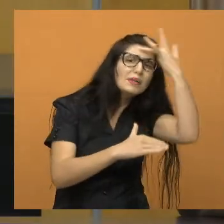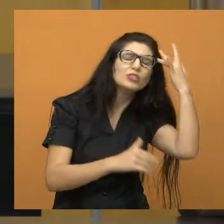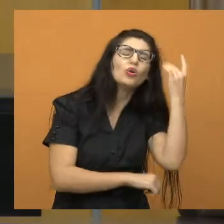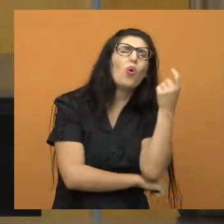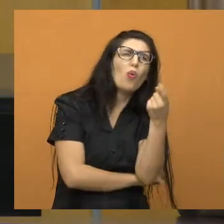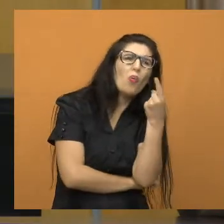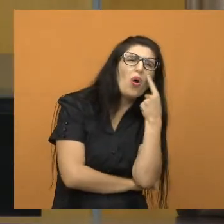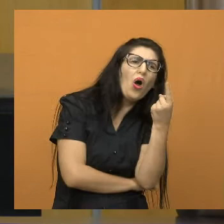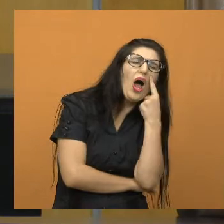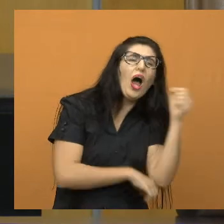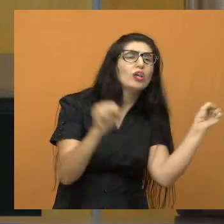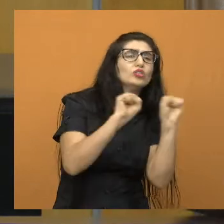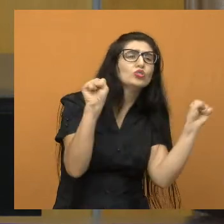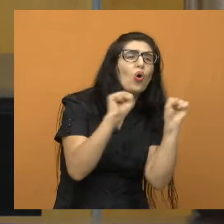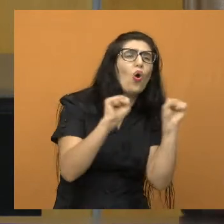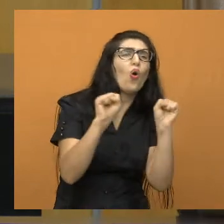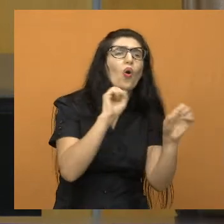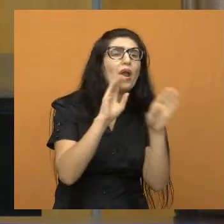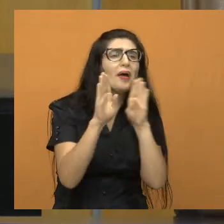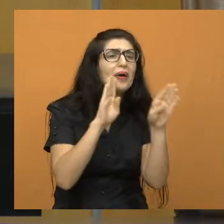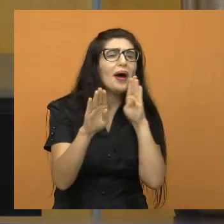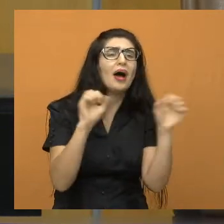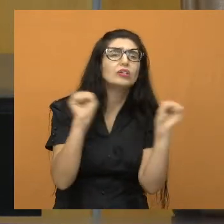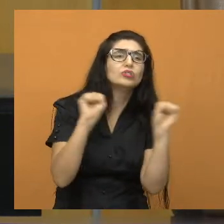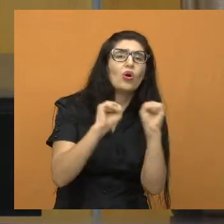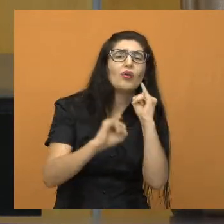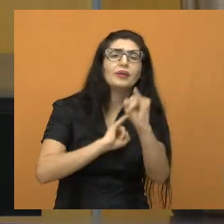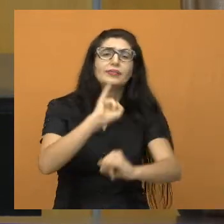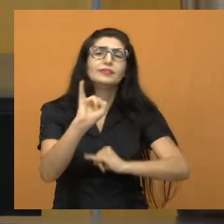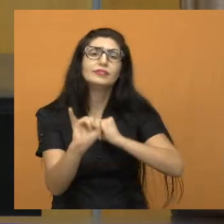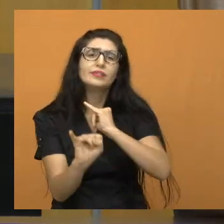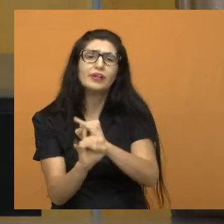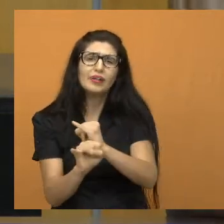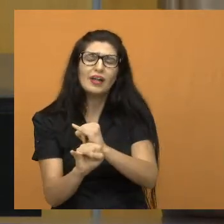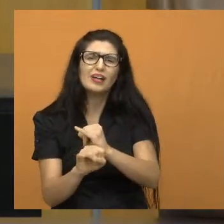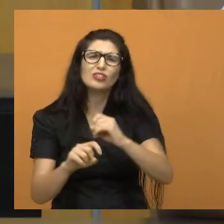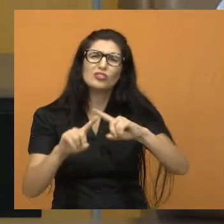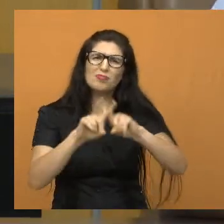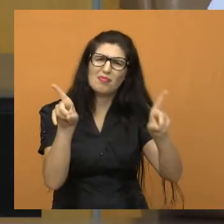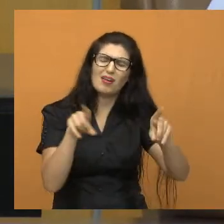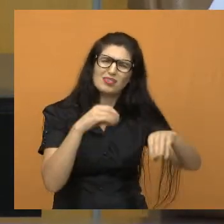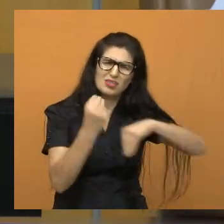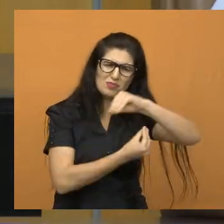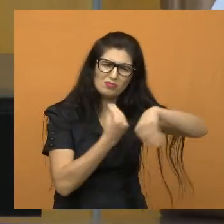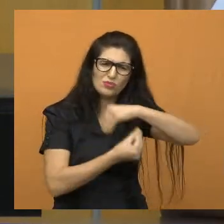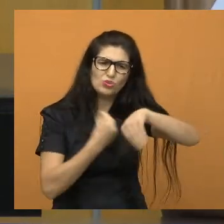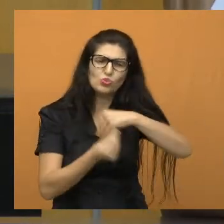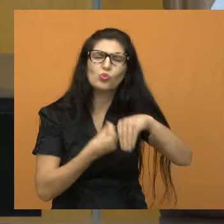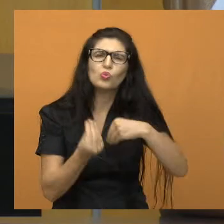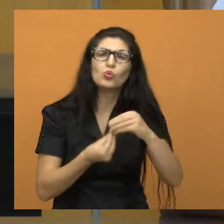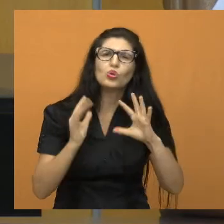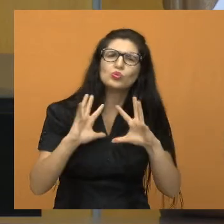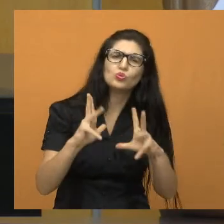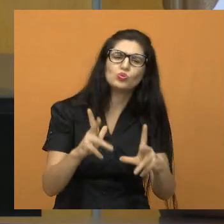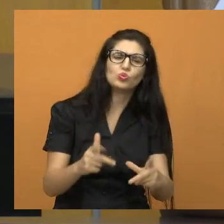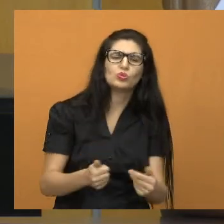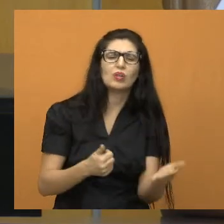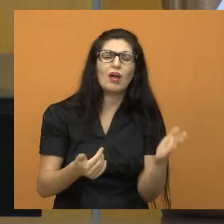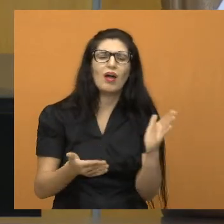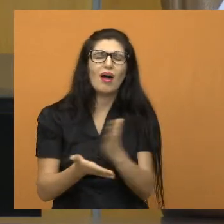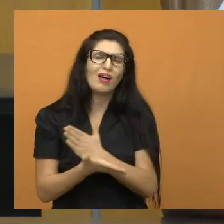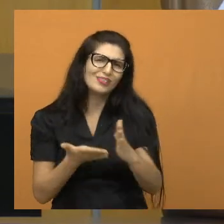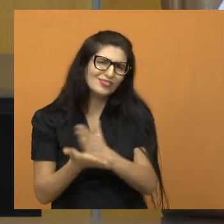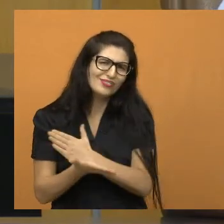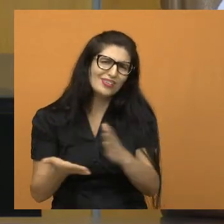mas também, hoje também é um canal de misturar tudo. E aqui, às vezes, eu vejo dificuldade da